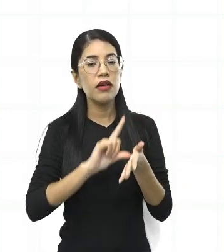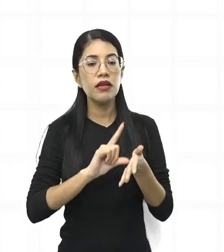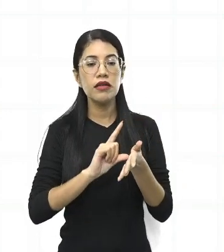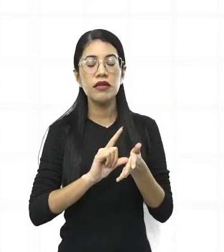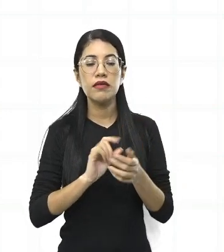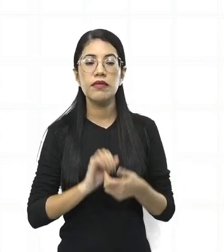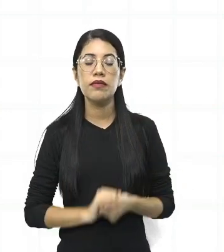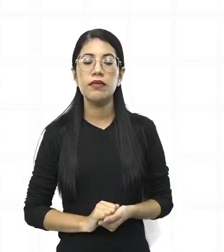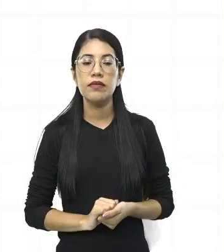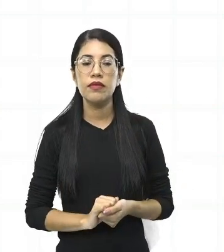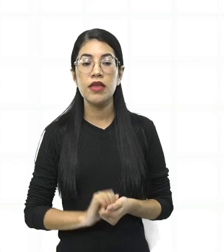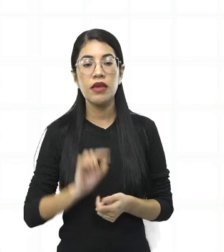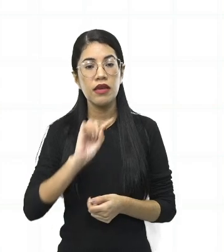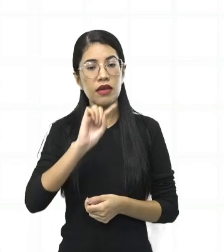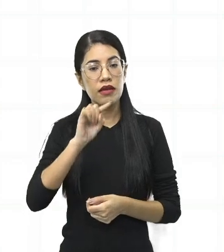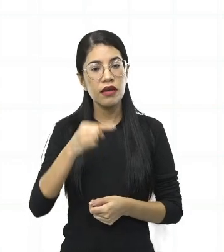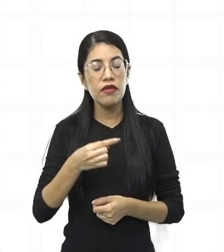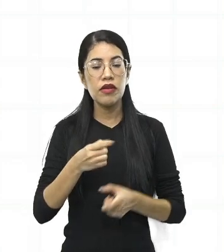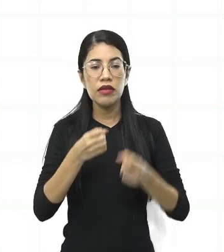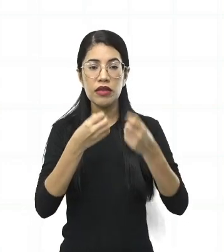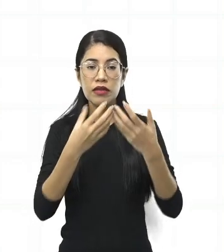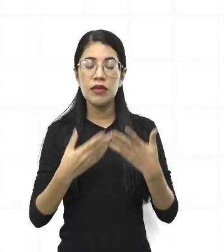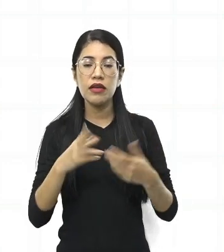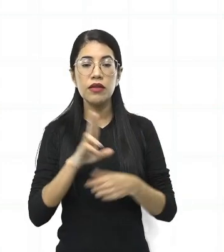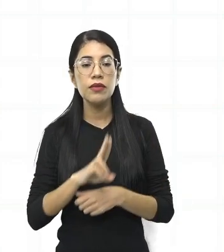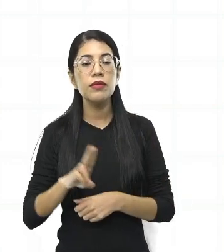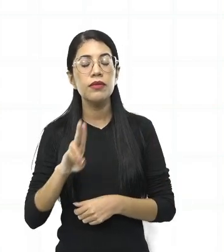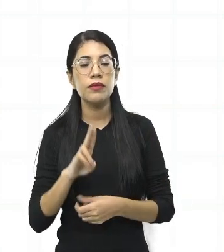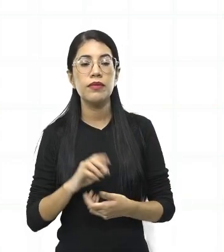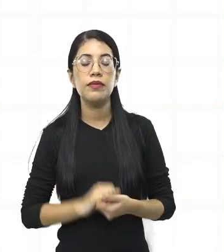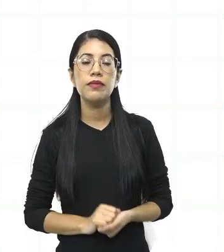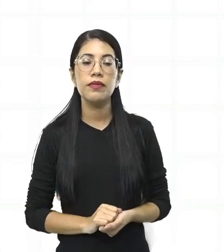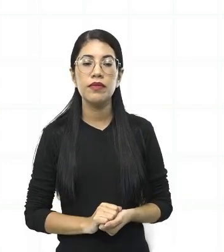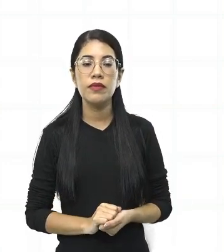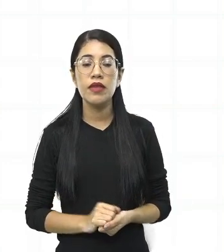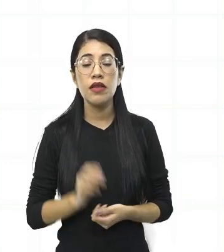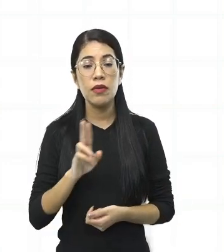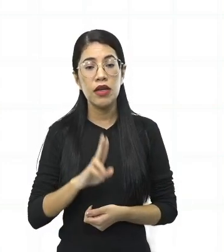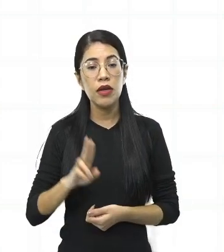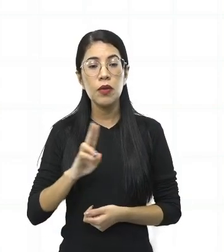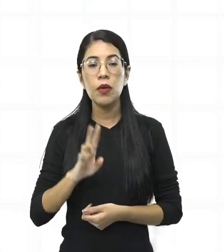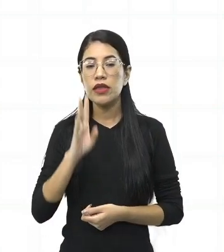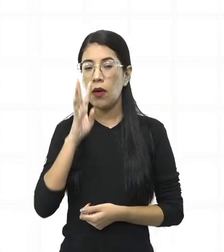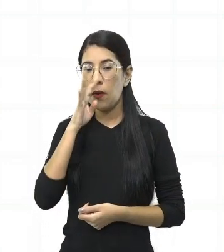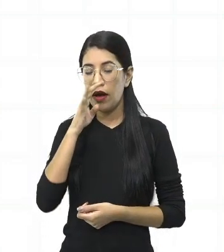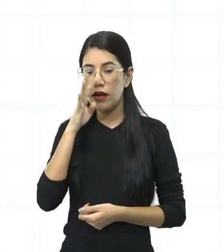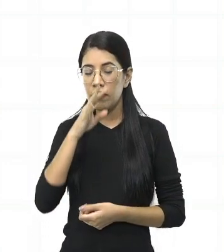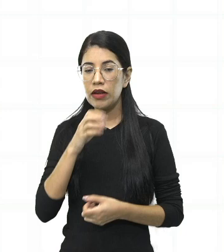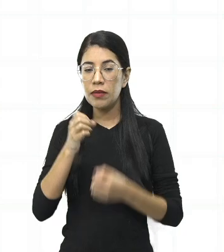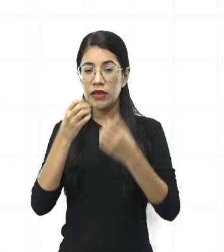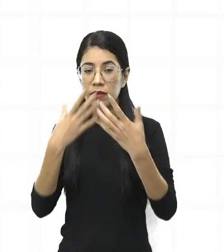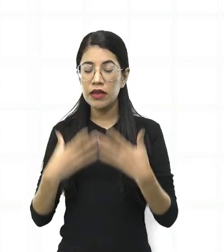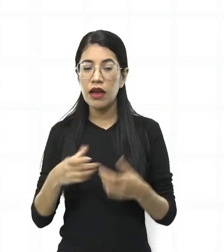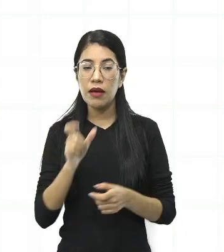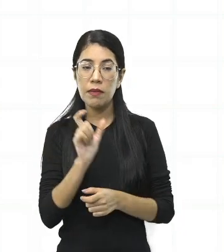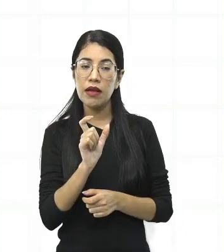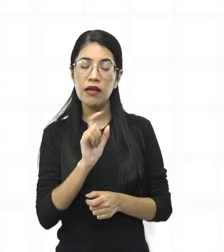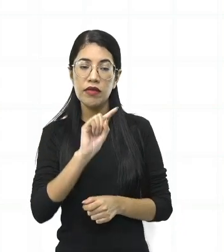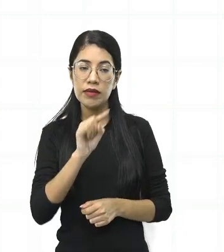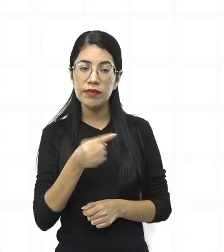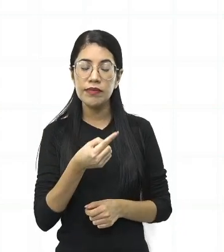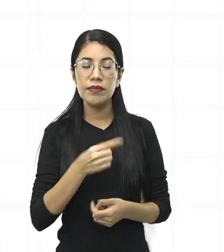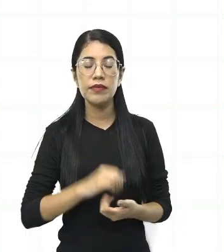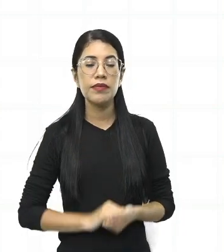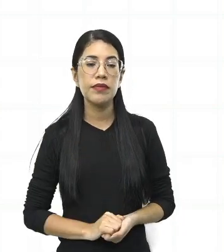que quem é o anterior? A vírgula. Então, ele utiliza, né, de atrevida para explicar o termo anterior.